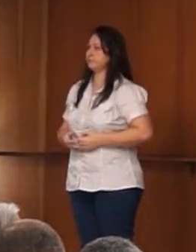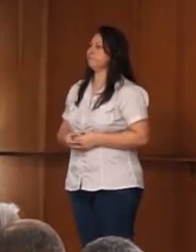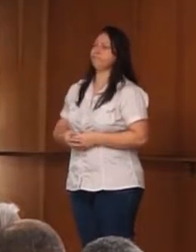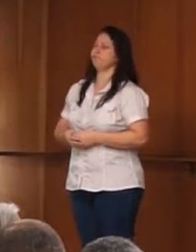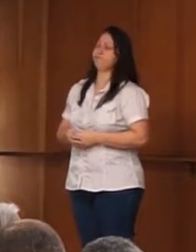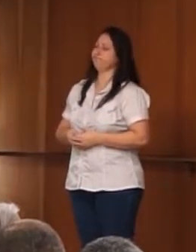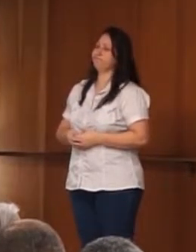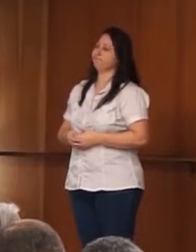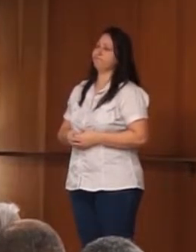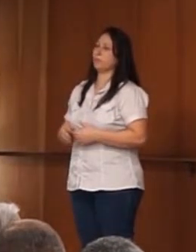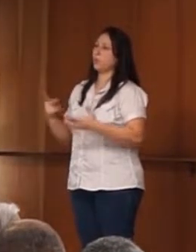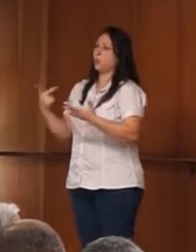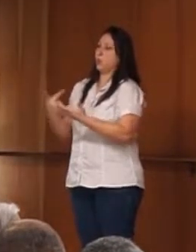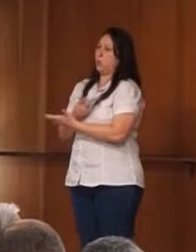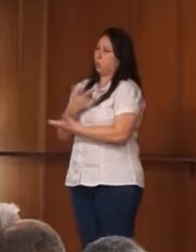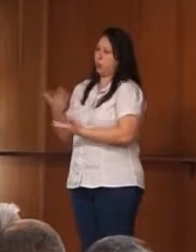aconteceria.